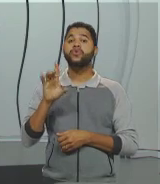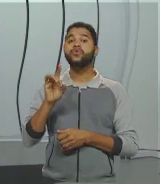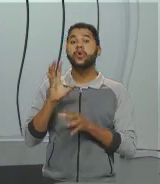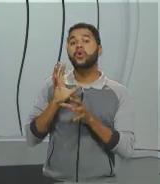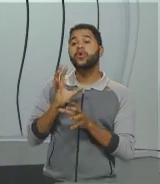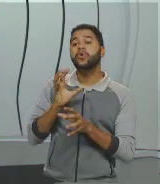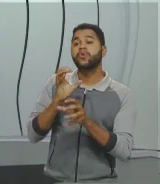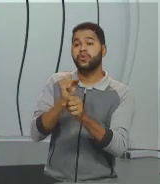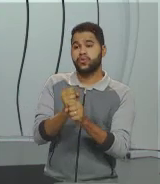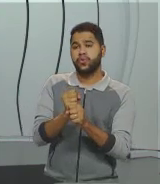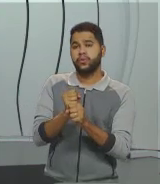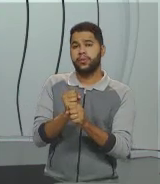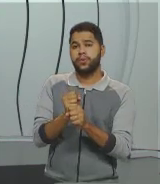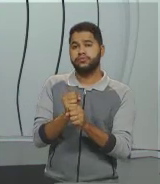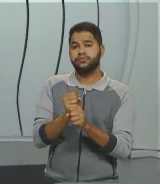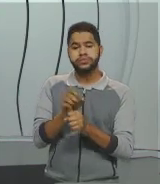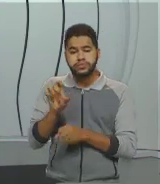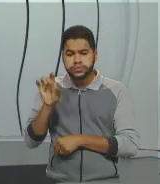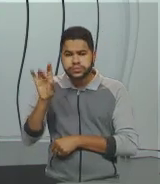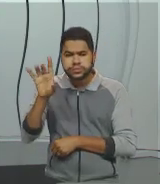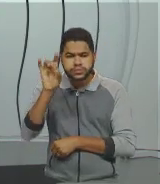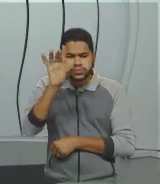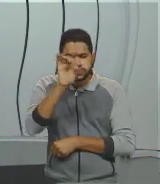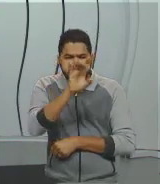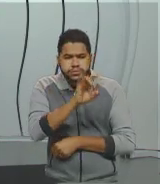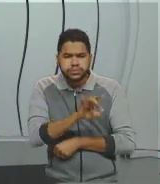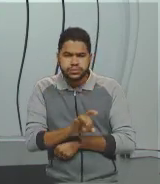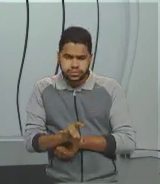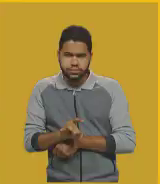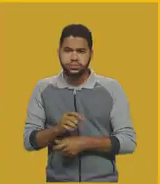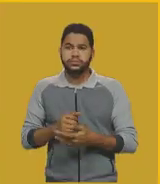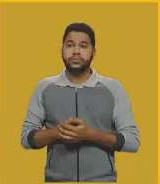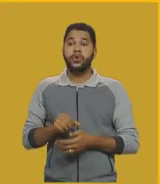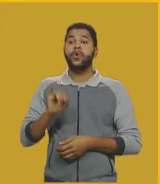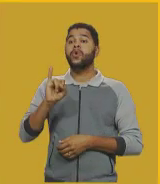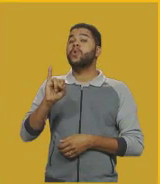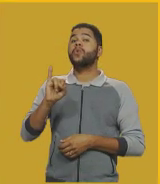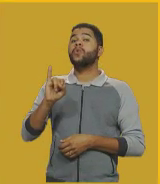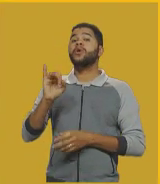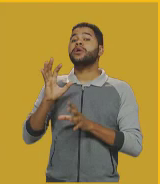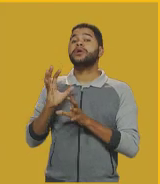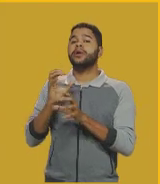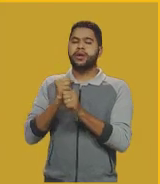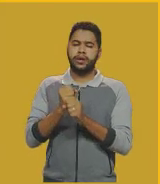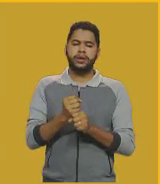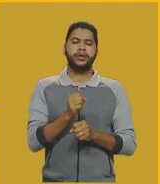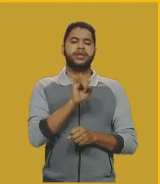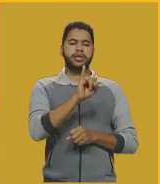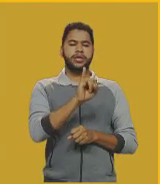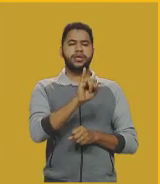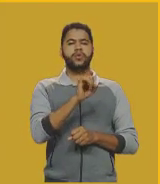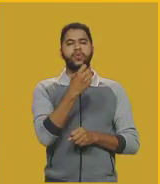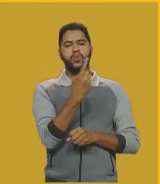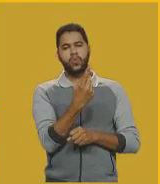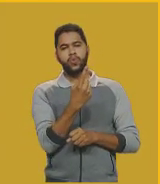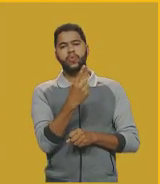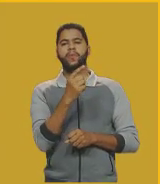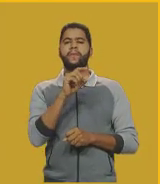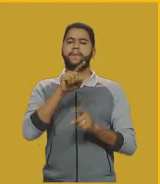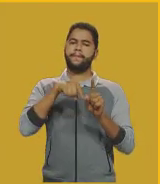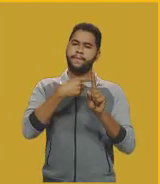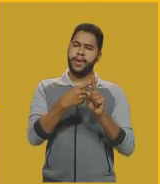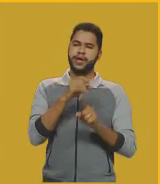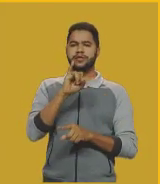somar a resistência que passa em cada resistor. Então, o I total vai ser igual ao I1, mais o I2, mais o I3,